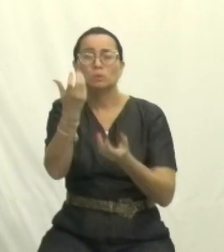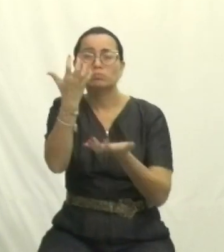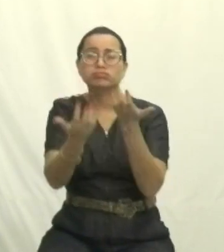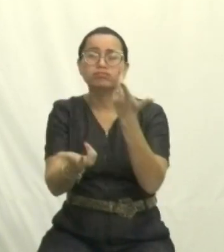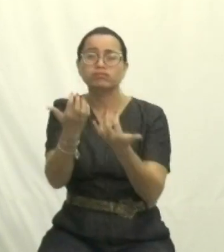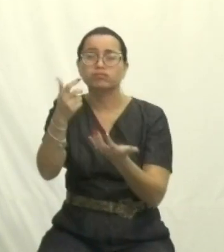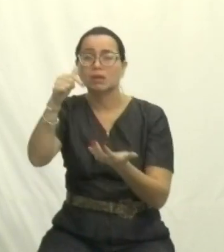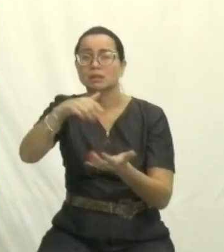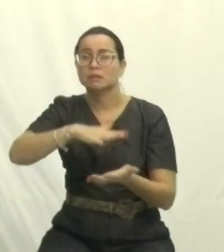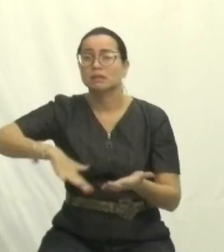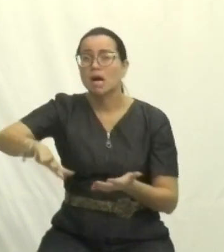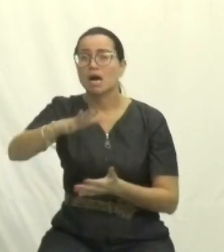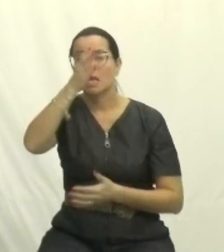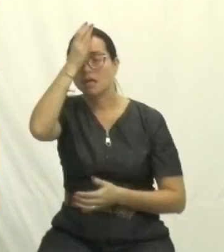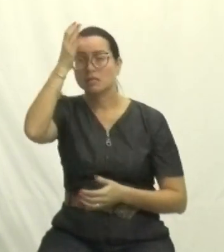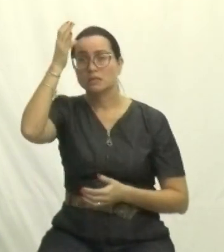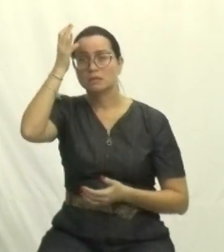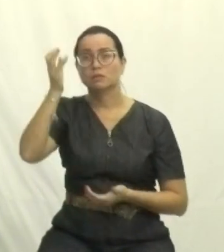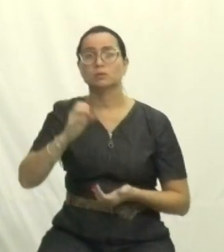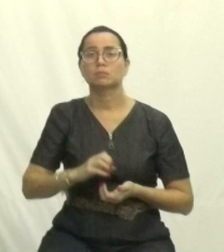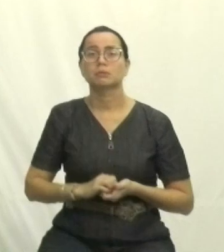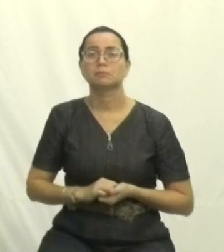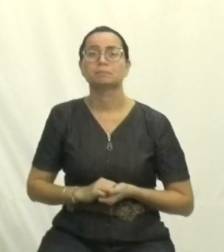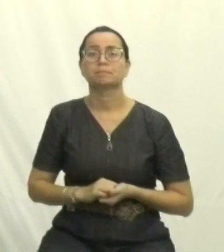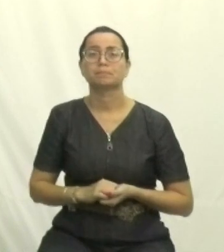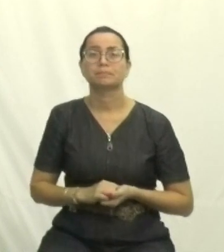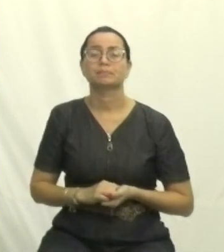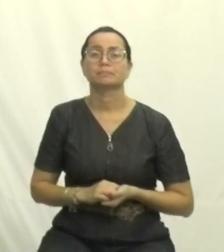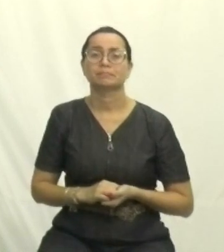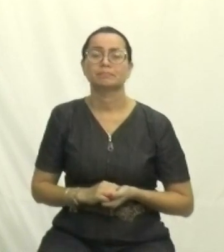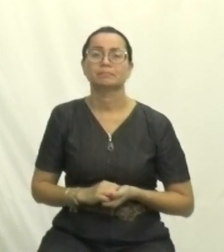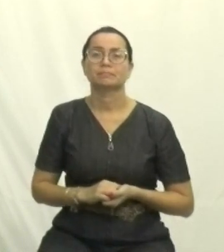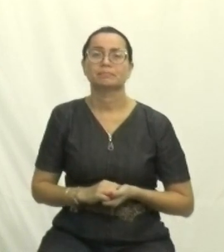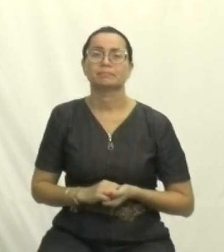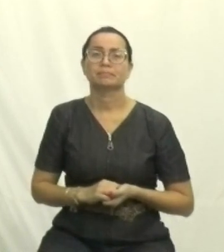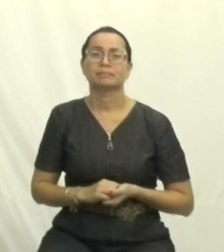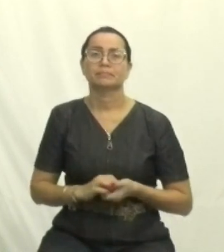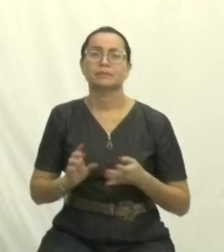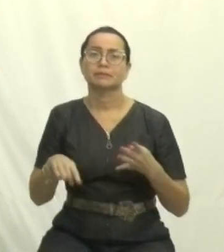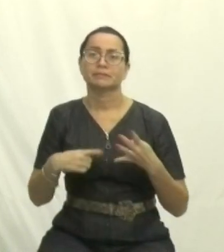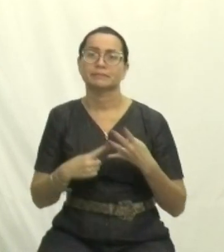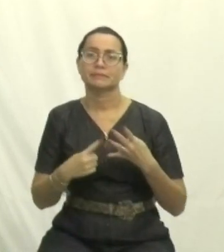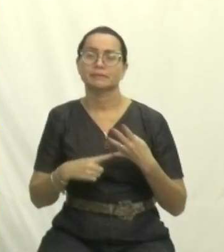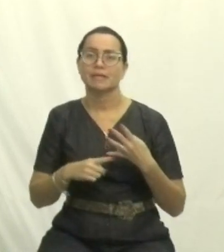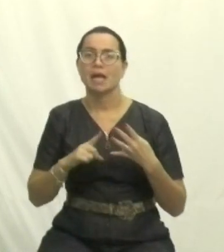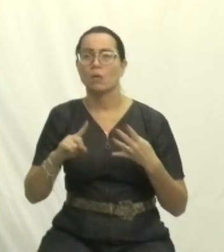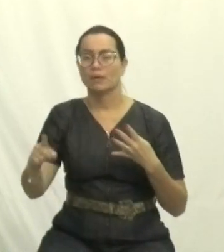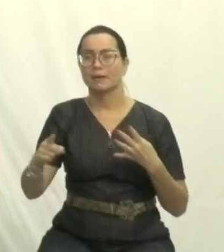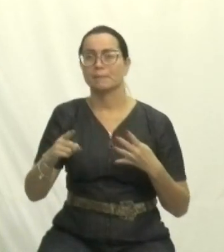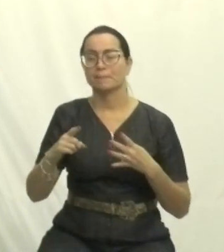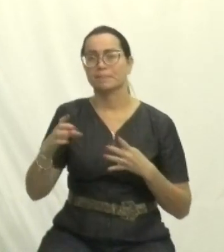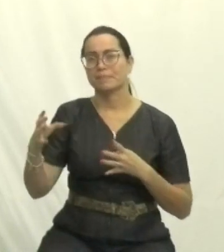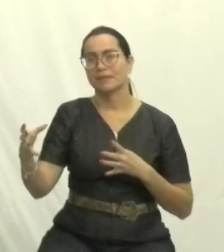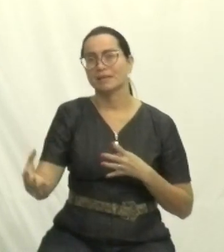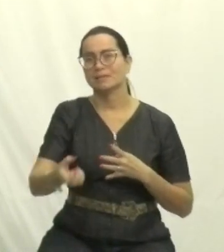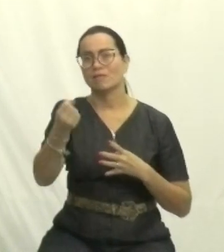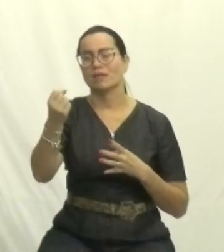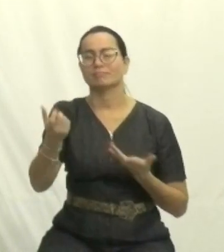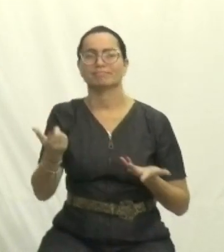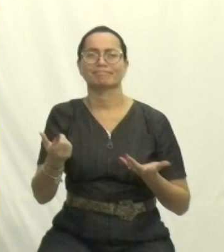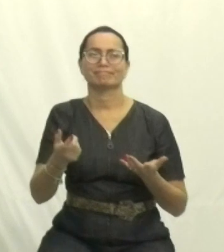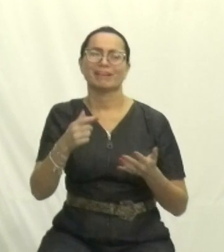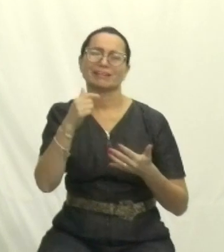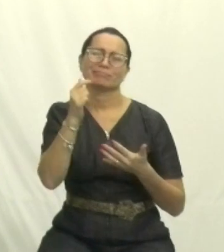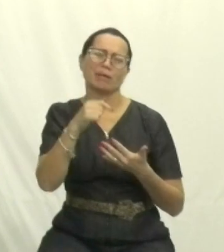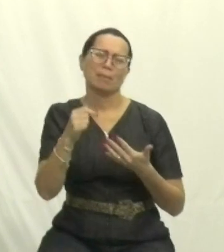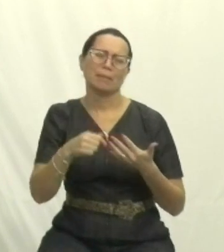o quarto grande item, que daí abarca qualquer coisa, né? É o tal de busca e salvamento. E aí entra a parte aquática, terrestre,